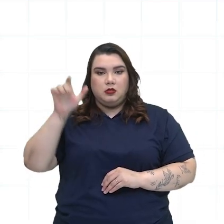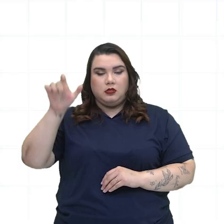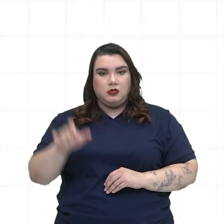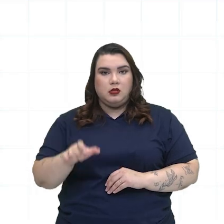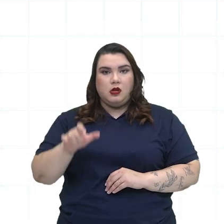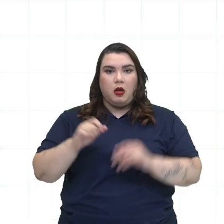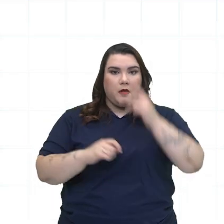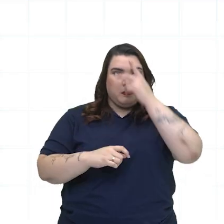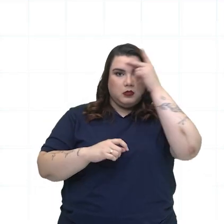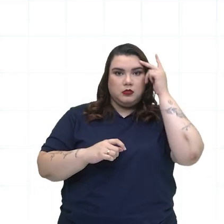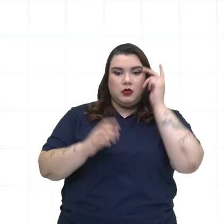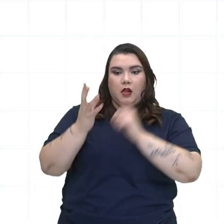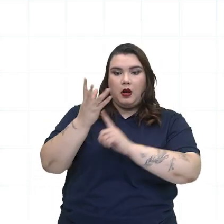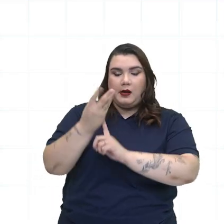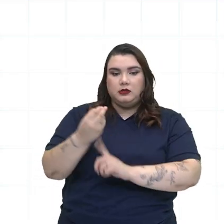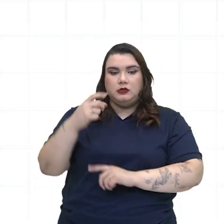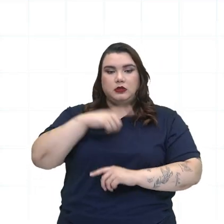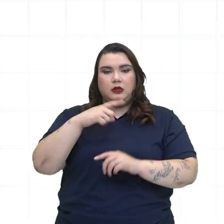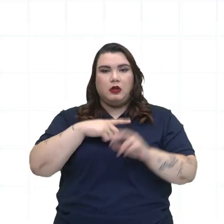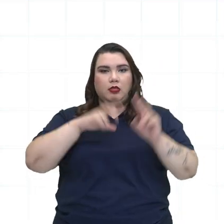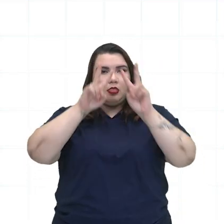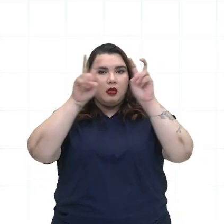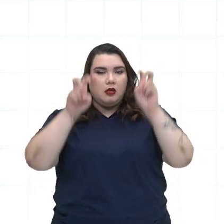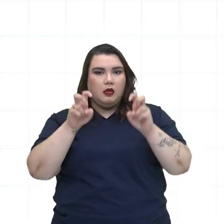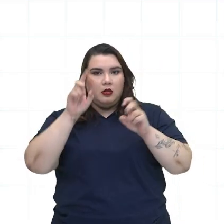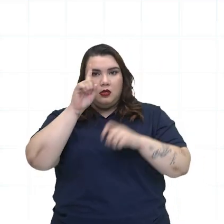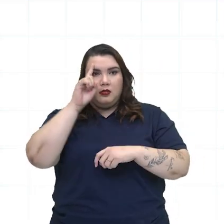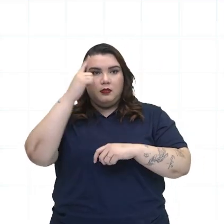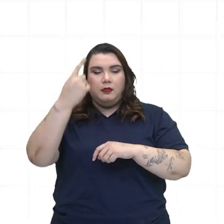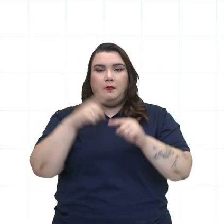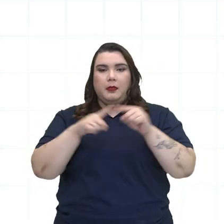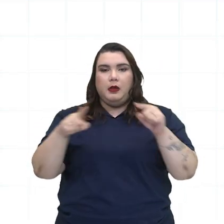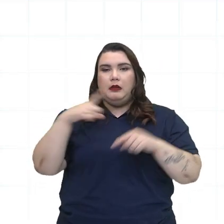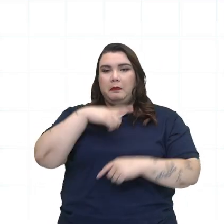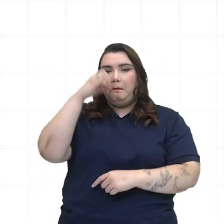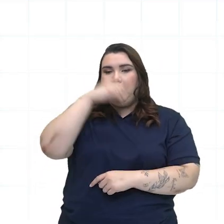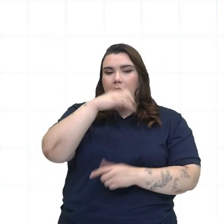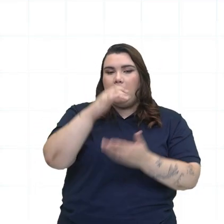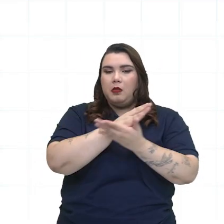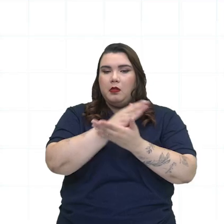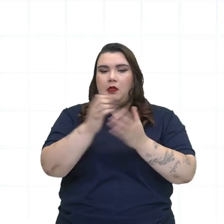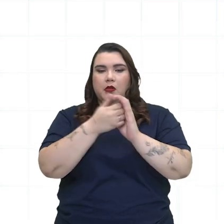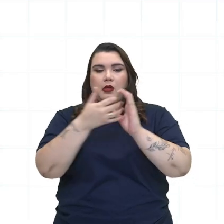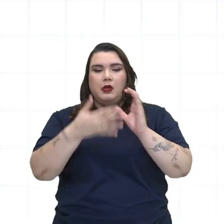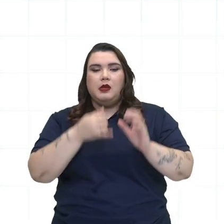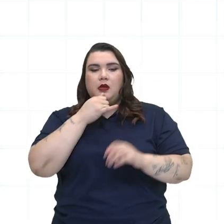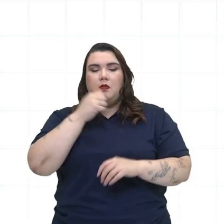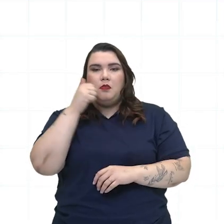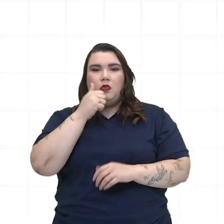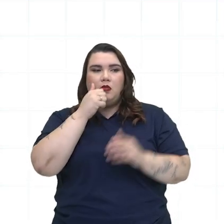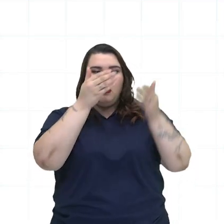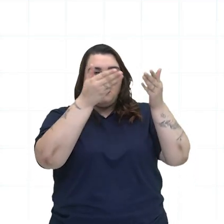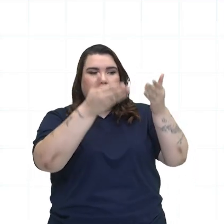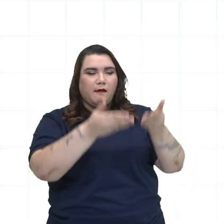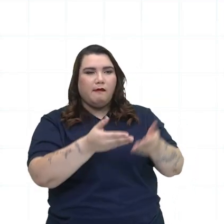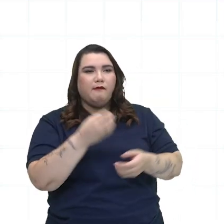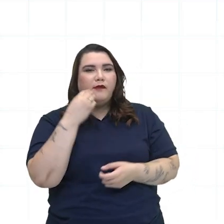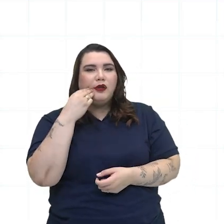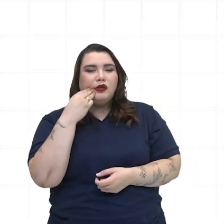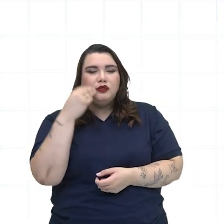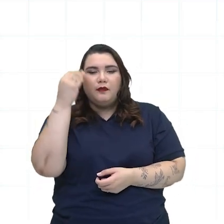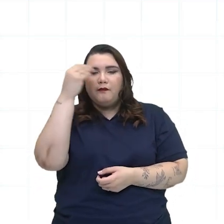suas características. Por exemplo, a mulher é vista como uma virgem frágil. A noção de pátria também